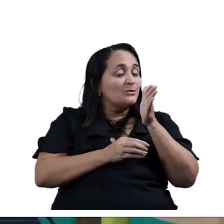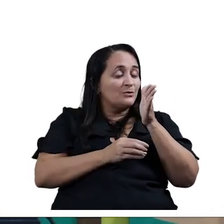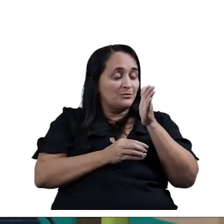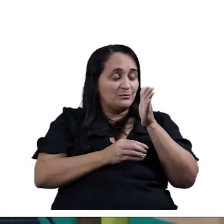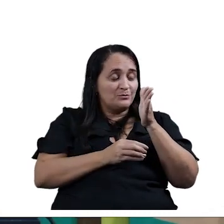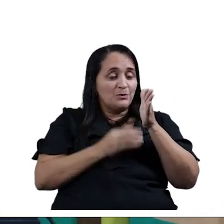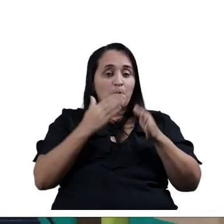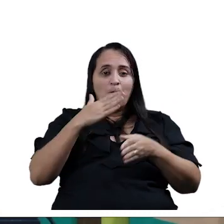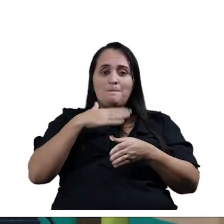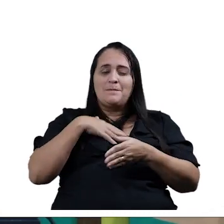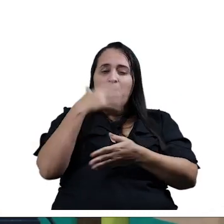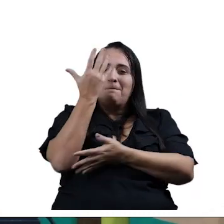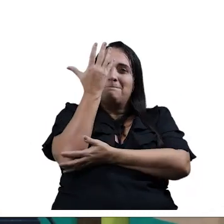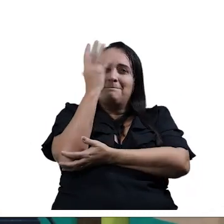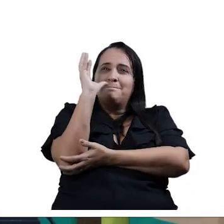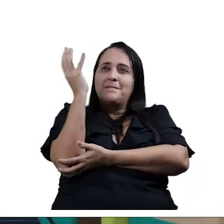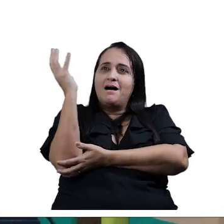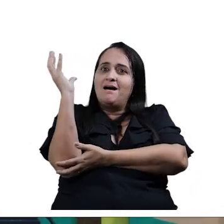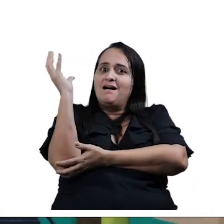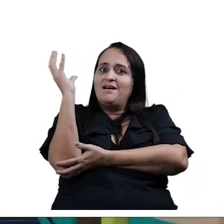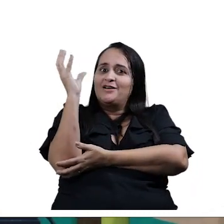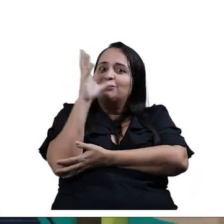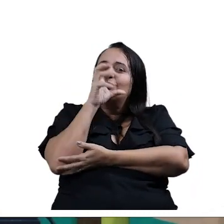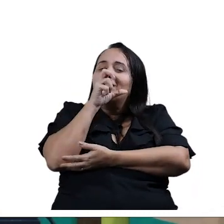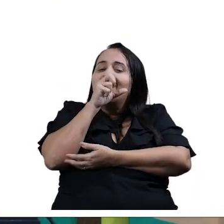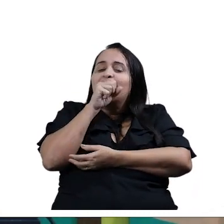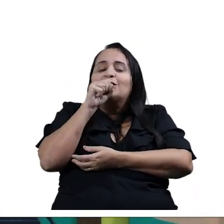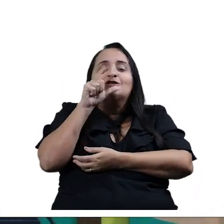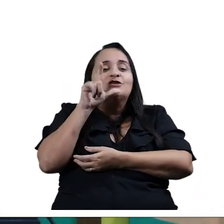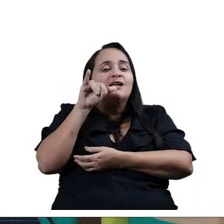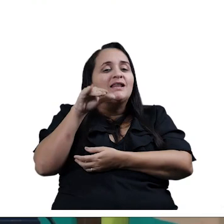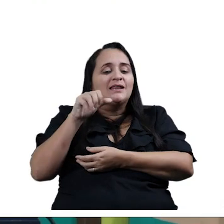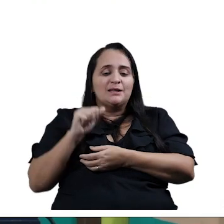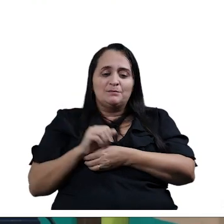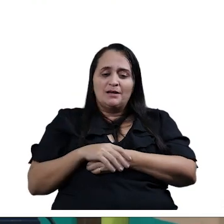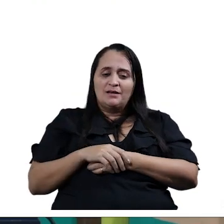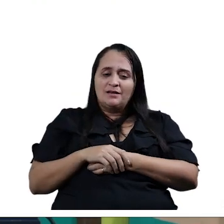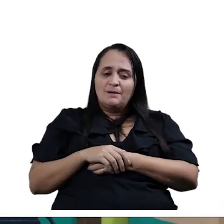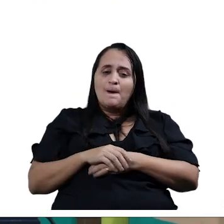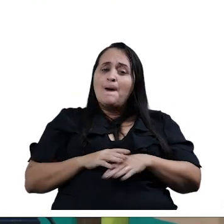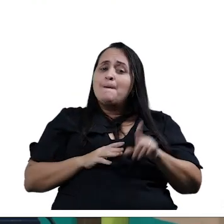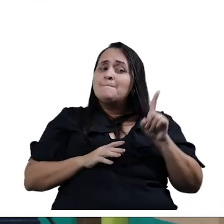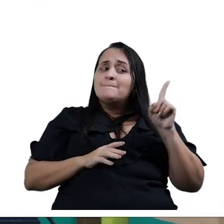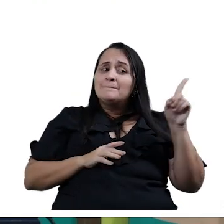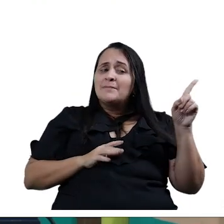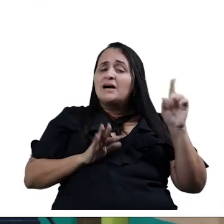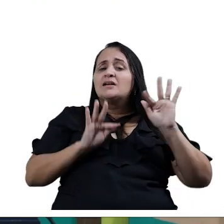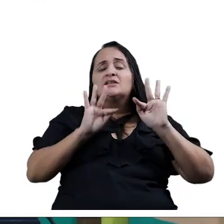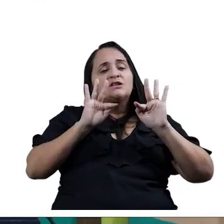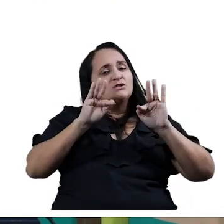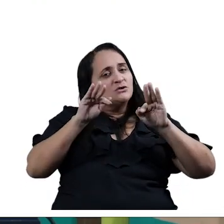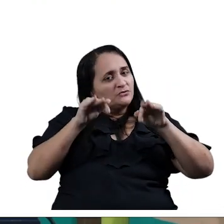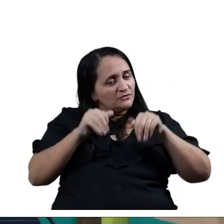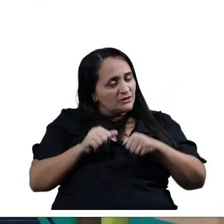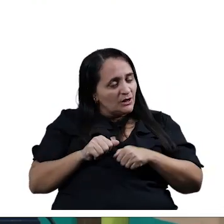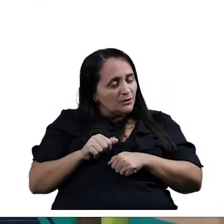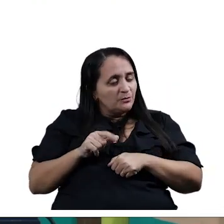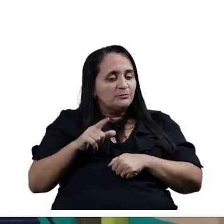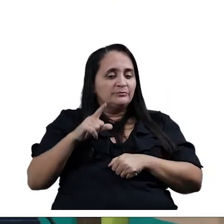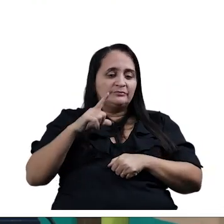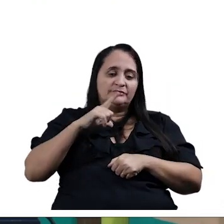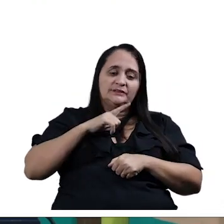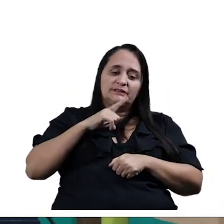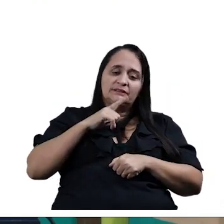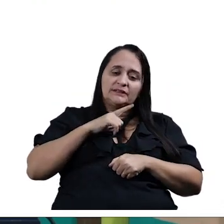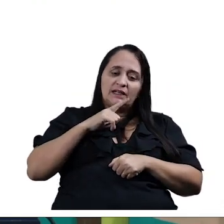do livro. Mas nesse próprio texto aqui, ele tem um desfecho, né?